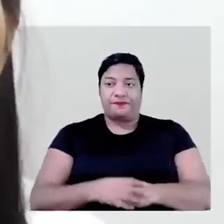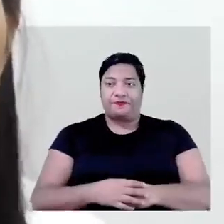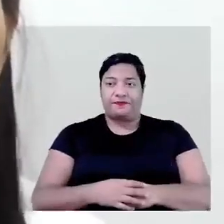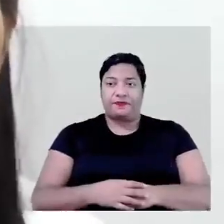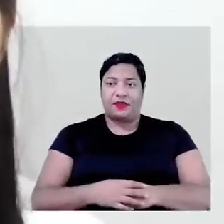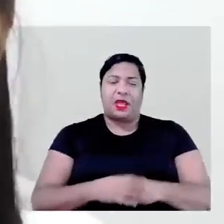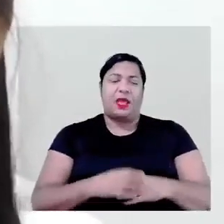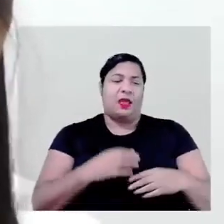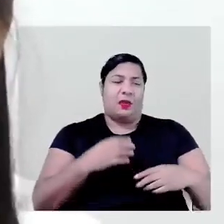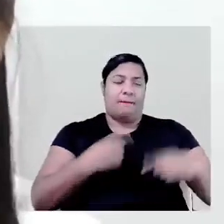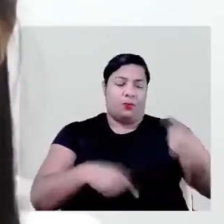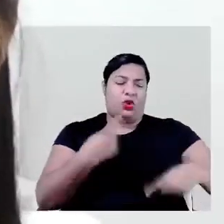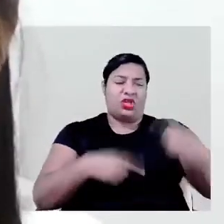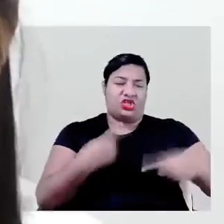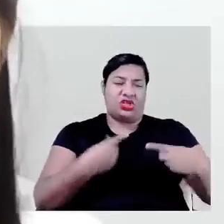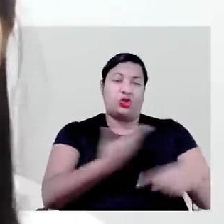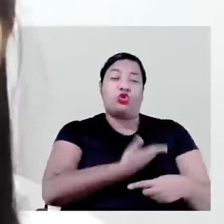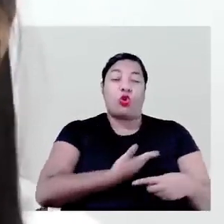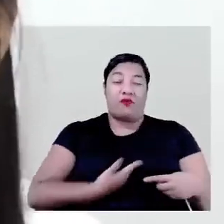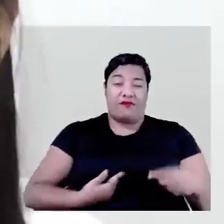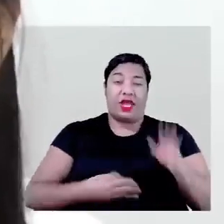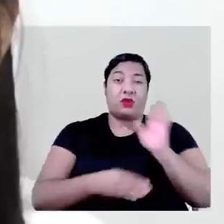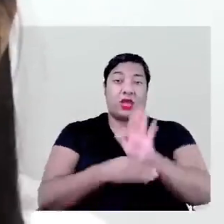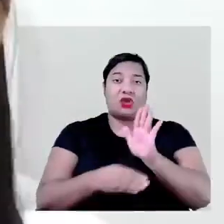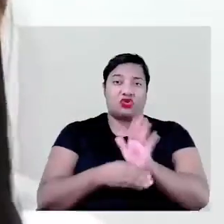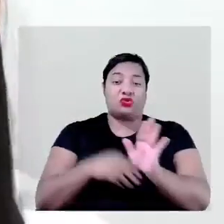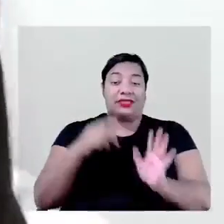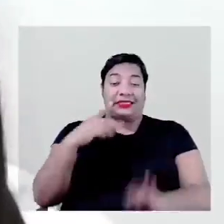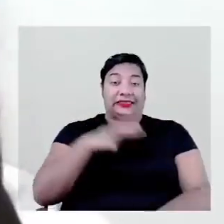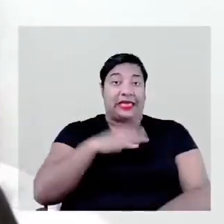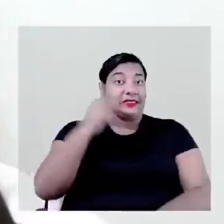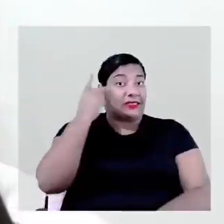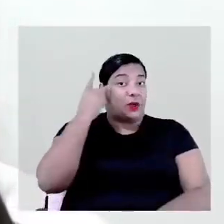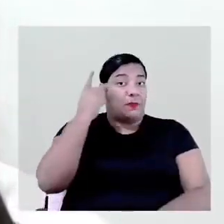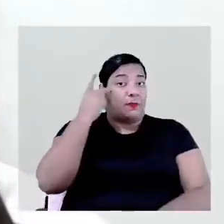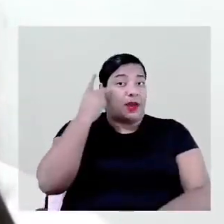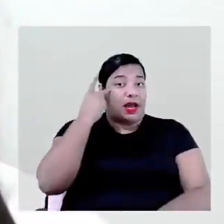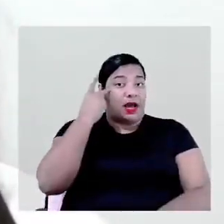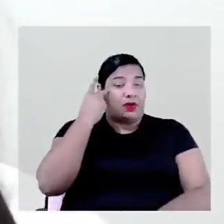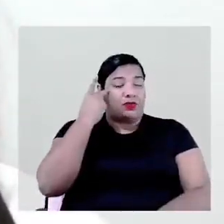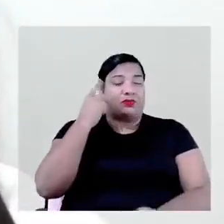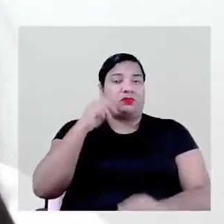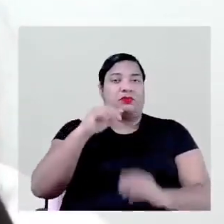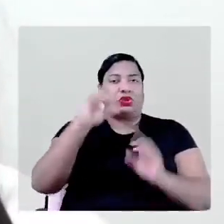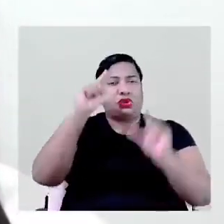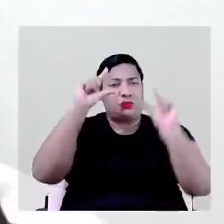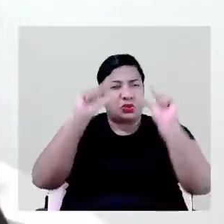políticas públicas desenvolvidas pela cidade de São Paulo para conter o aquecimento global?